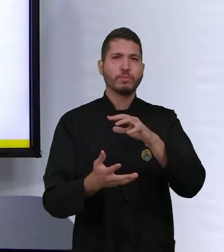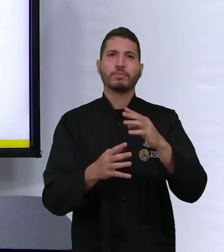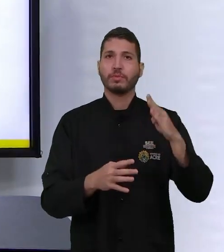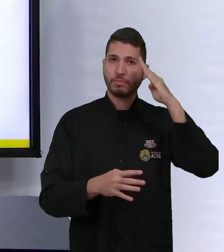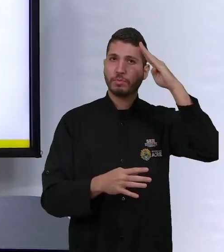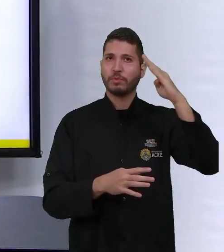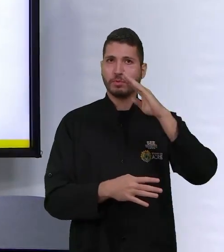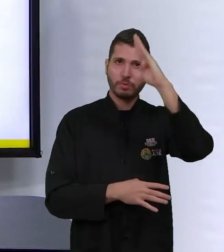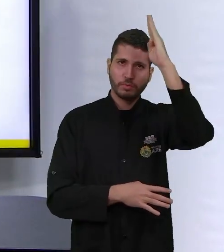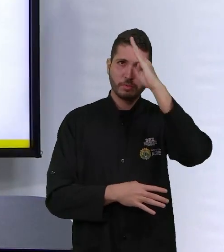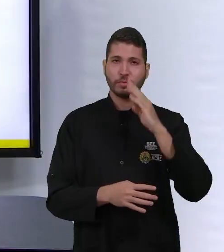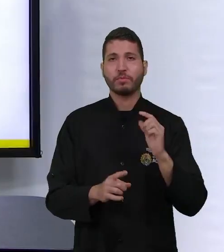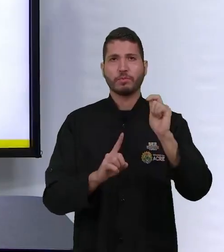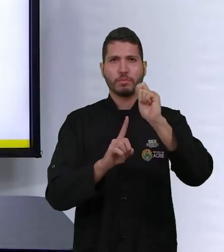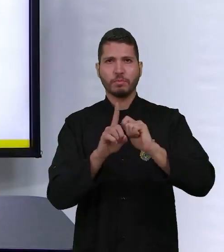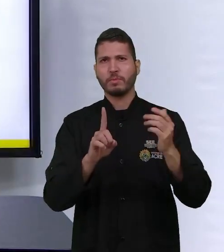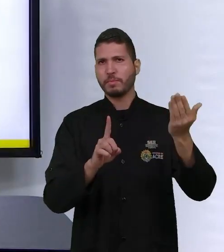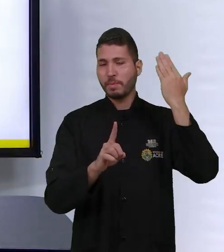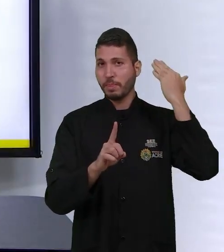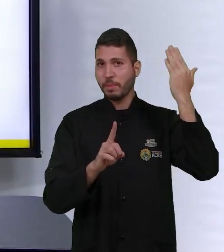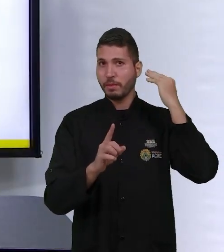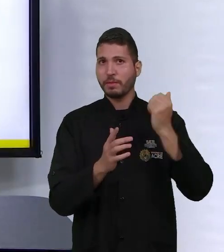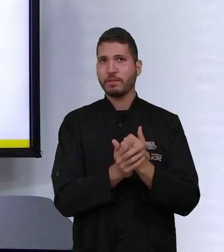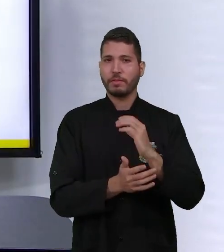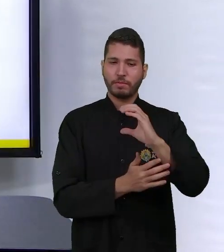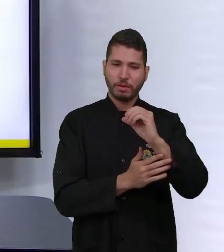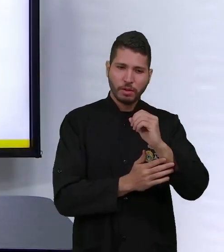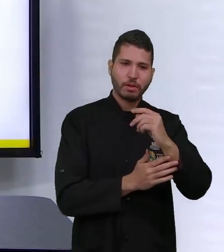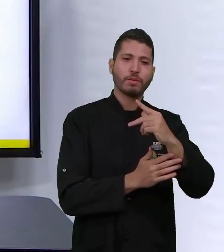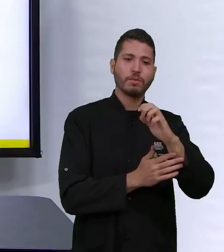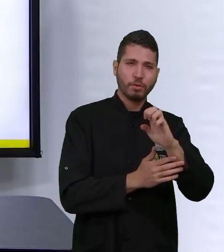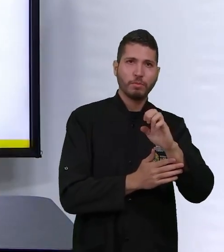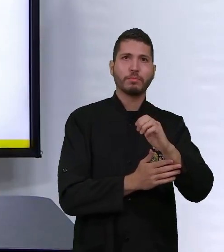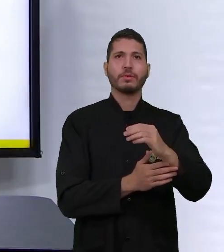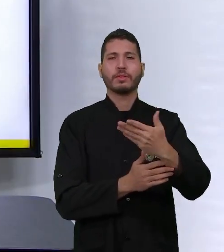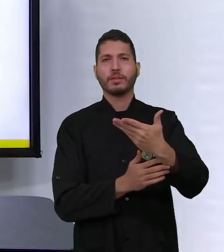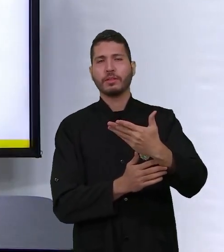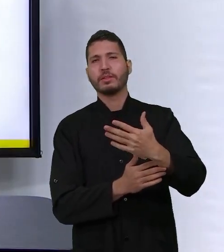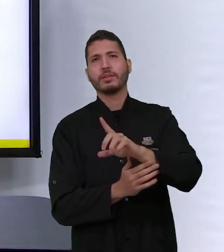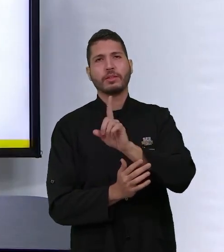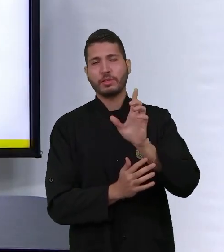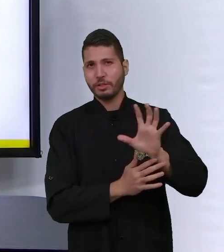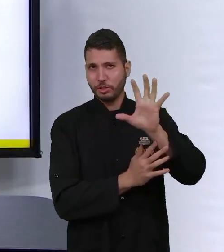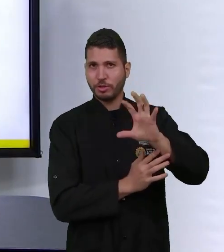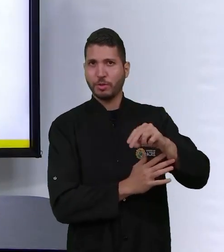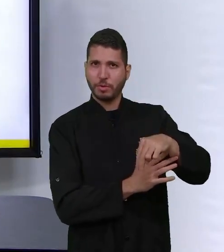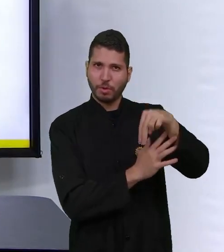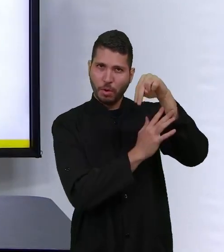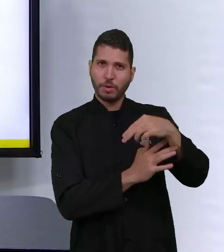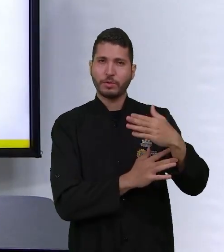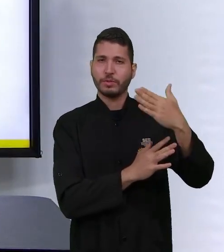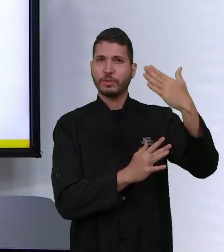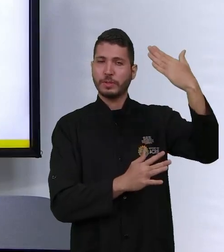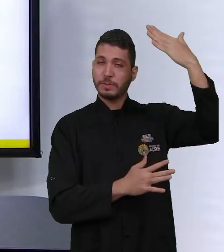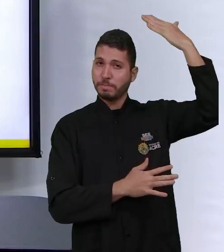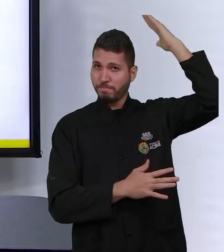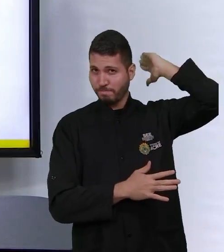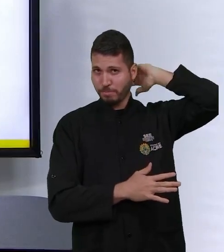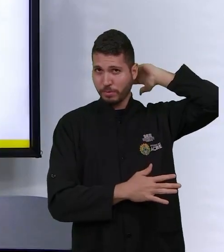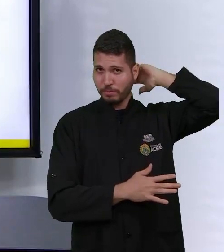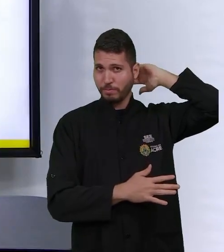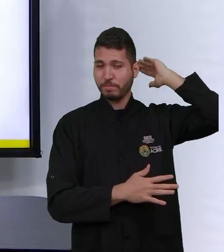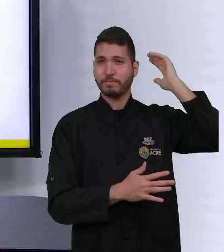Brasil. Há um mês atrás nós tivemos a COP aqui em Belém, né? Na região norte, no Pará, no estado do Pará, na cidade de